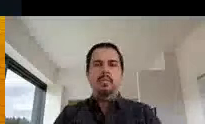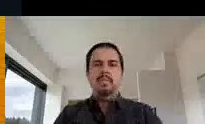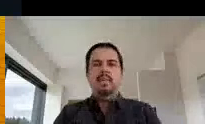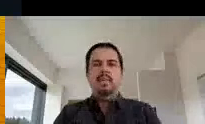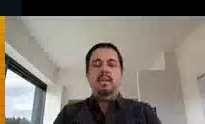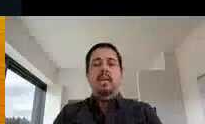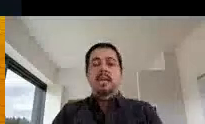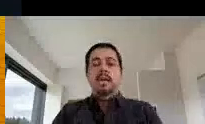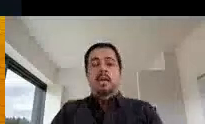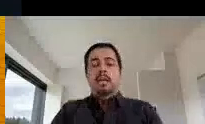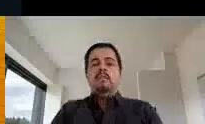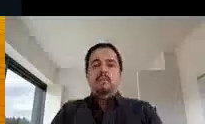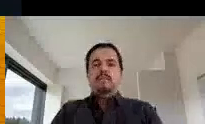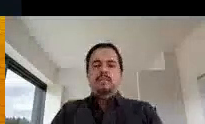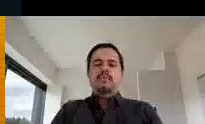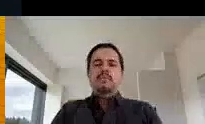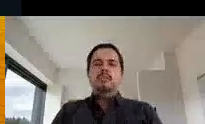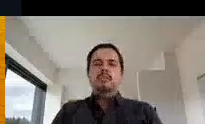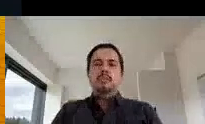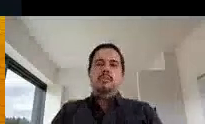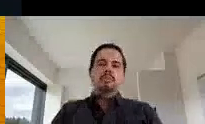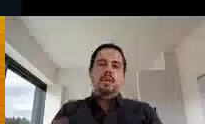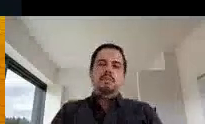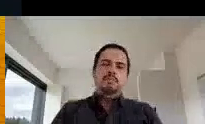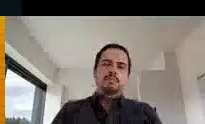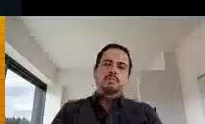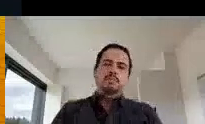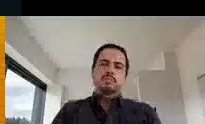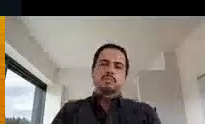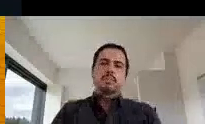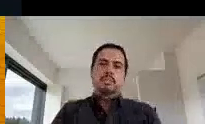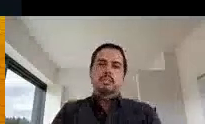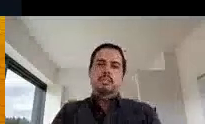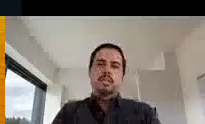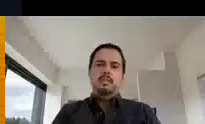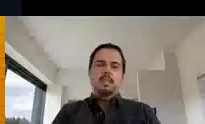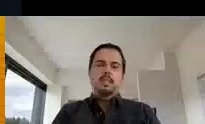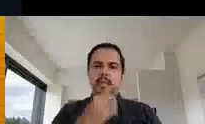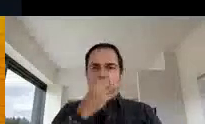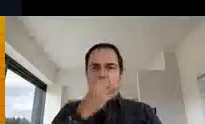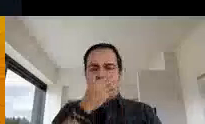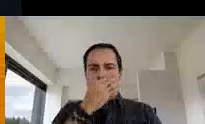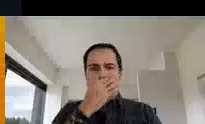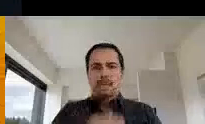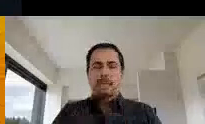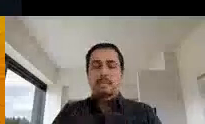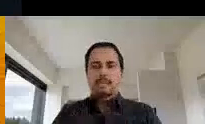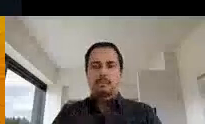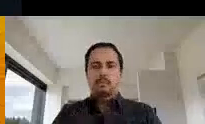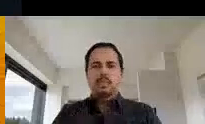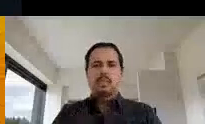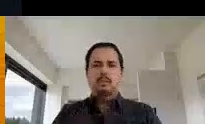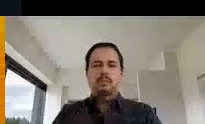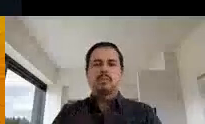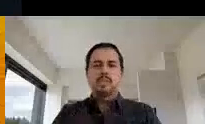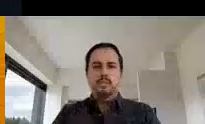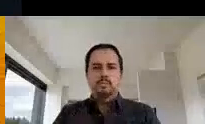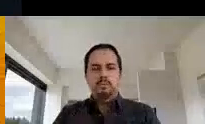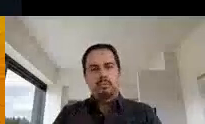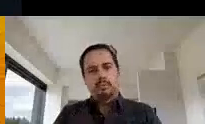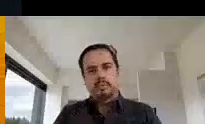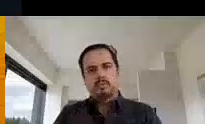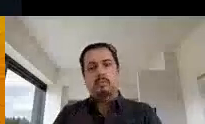aplicou amadoramente. E você fazia uso de dados, né? Então, muito disso que eu já disse aqui tem o uso de